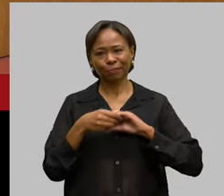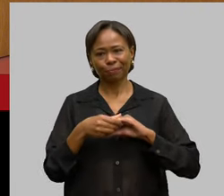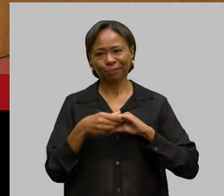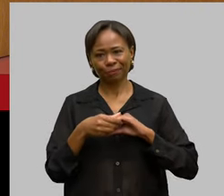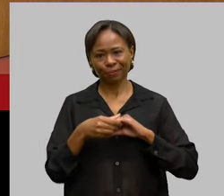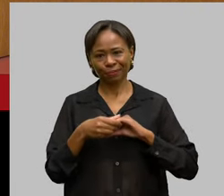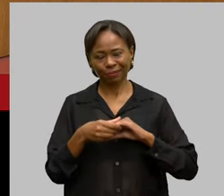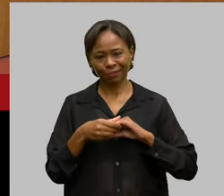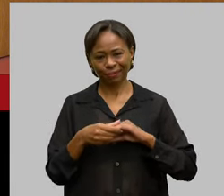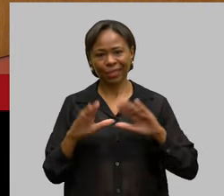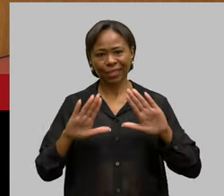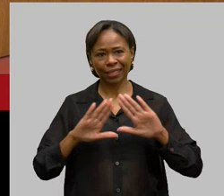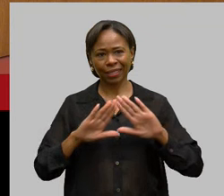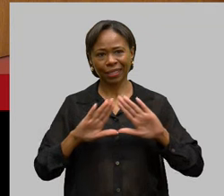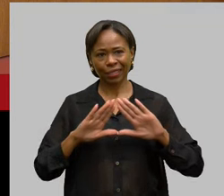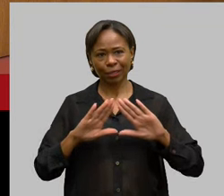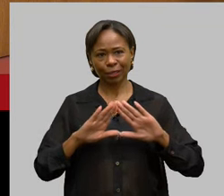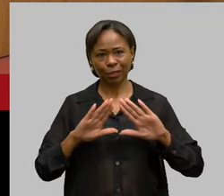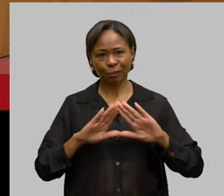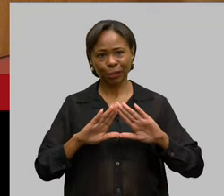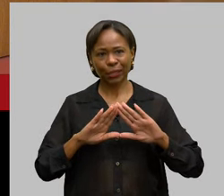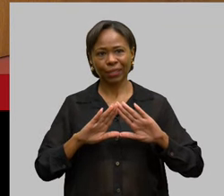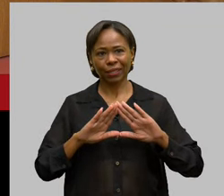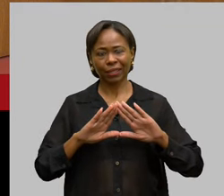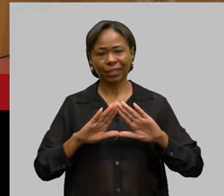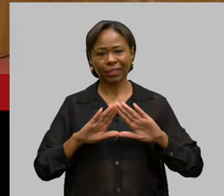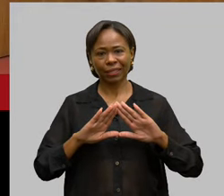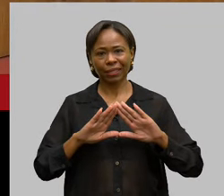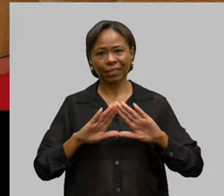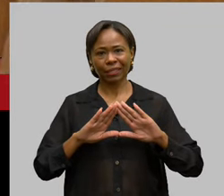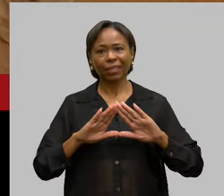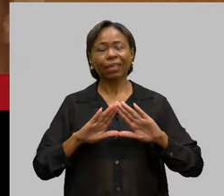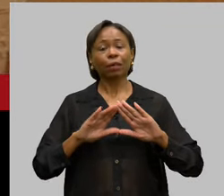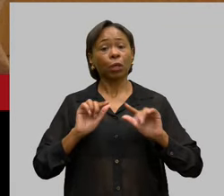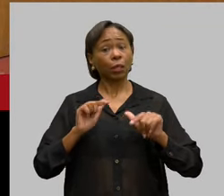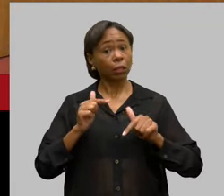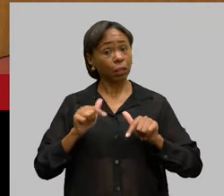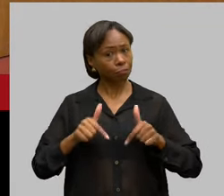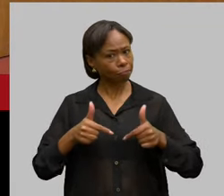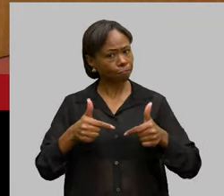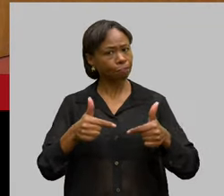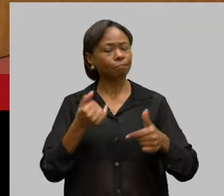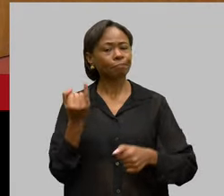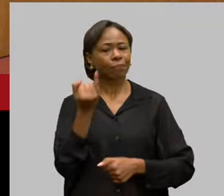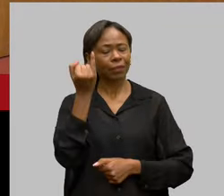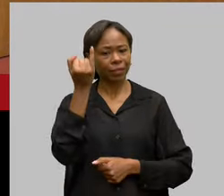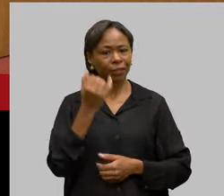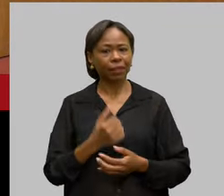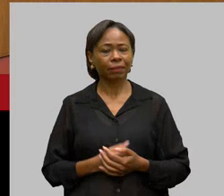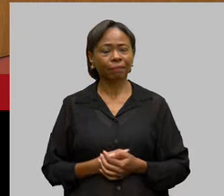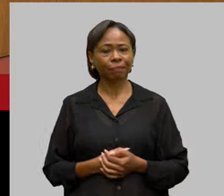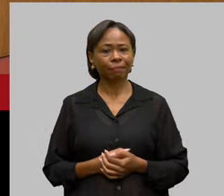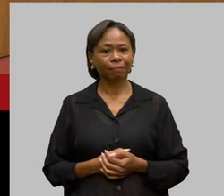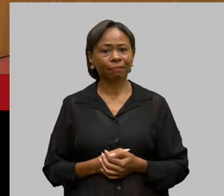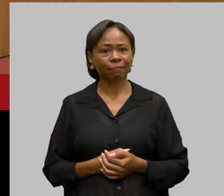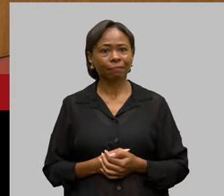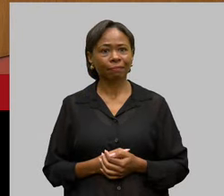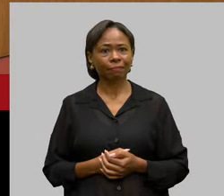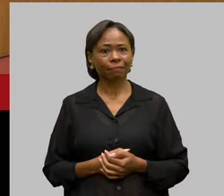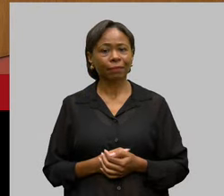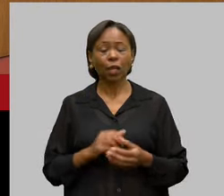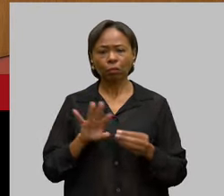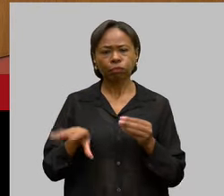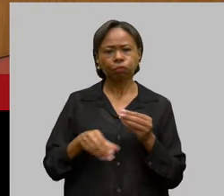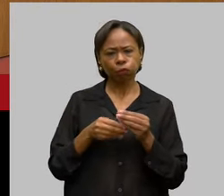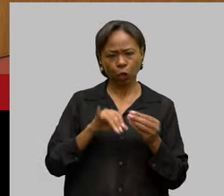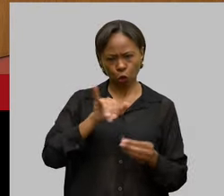a assembleia Deputado por este essa iniciativa importantíssima e quero pegar as últimas palavras do João